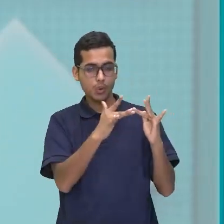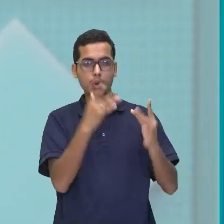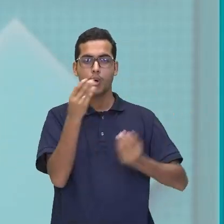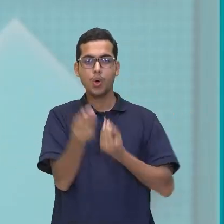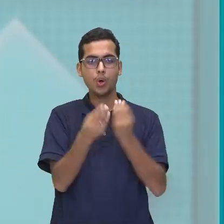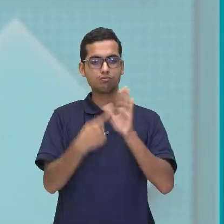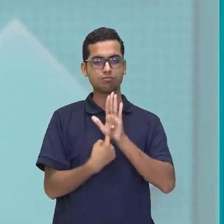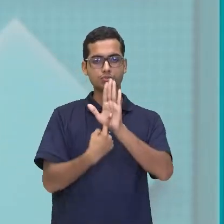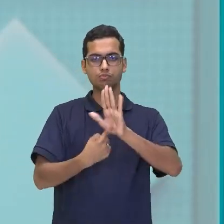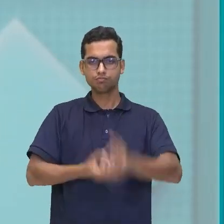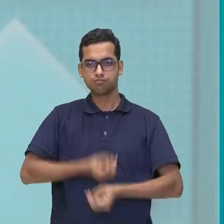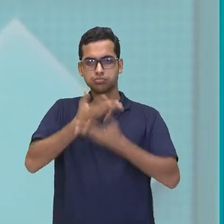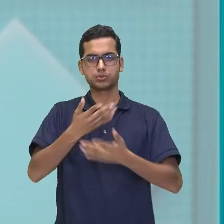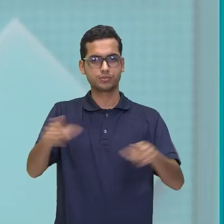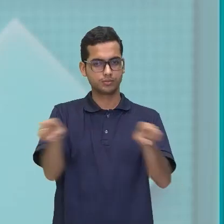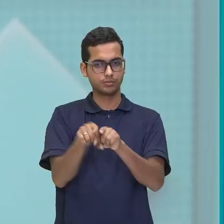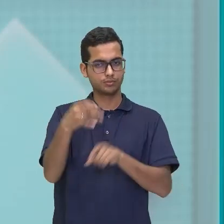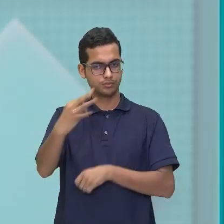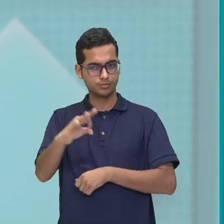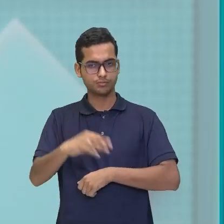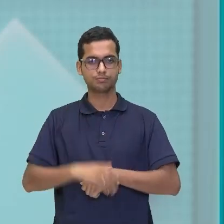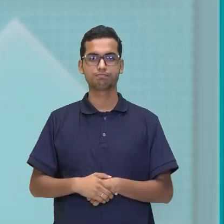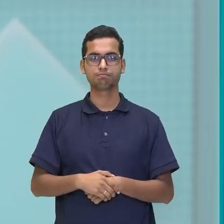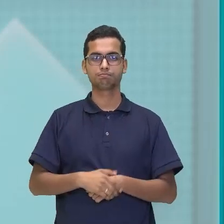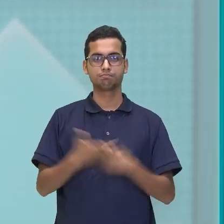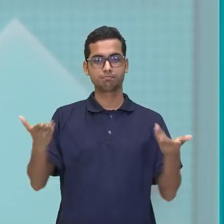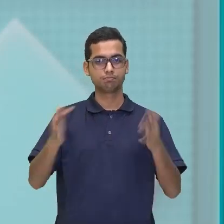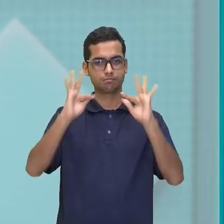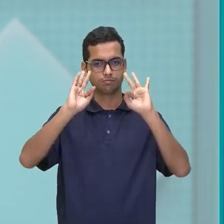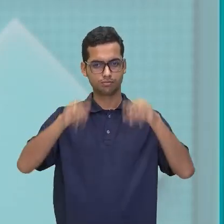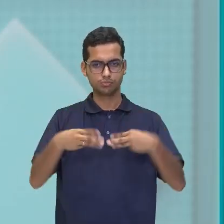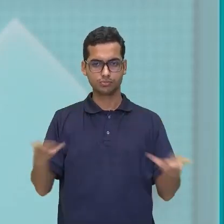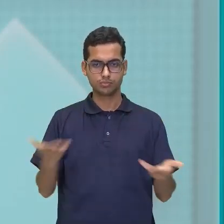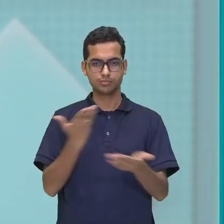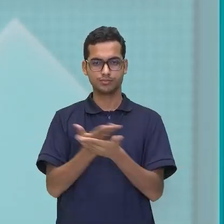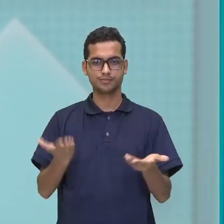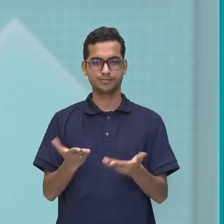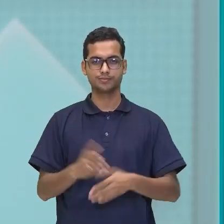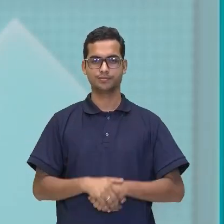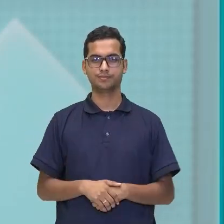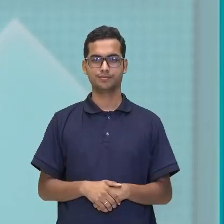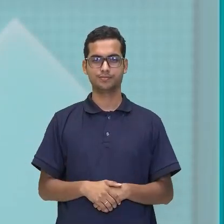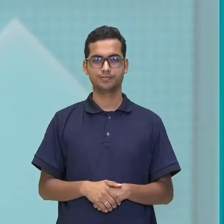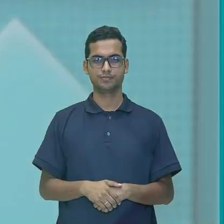elas são transmitidas, certo? Então, finalizamos essa aula.